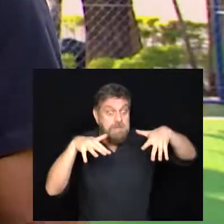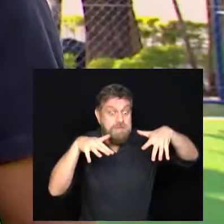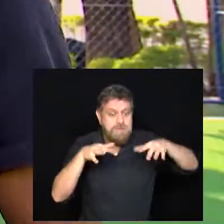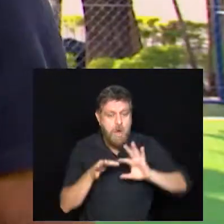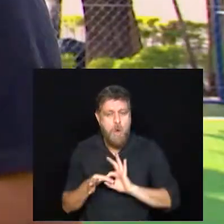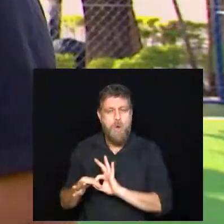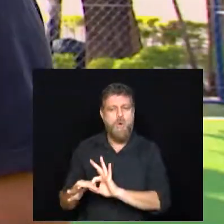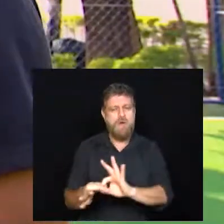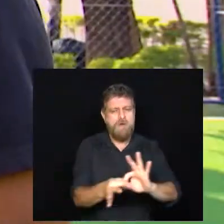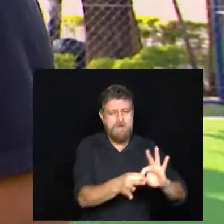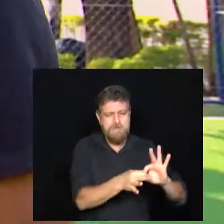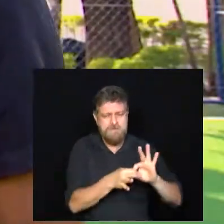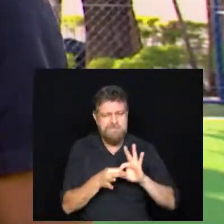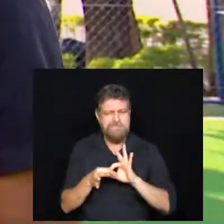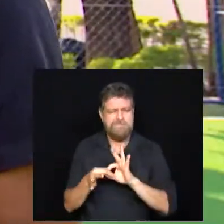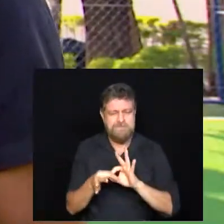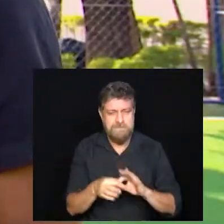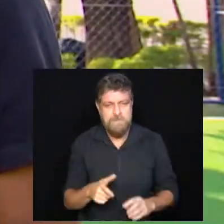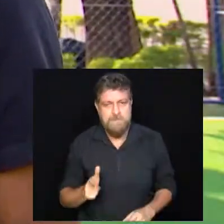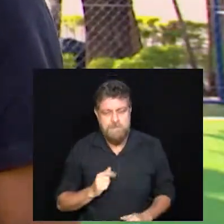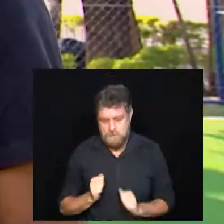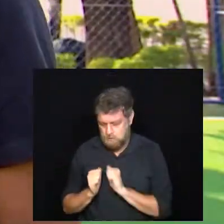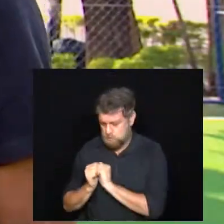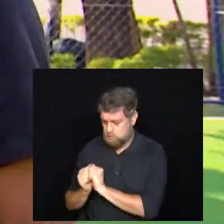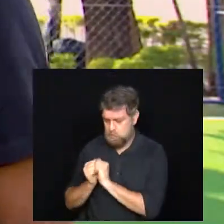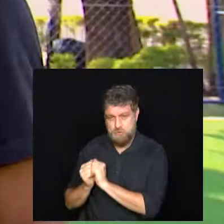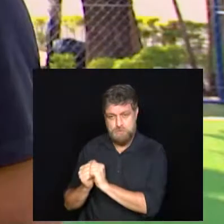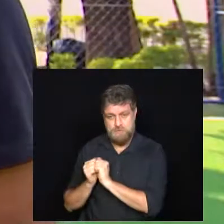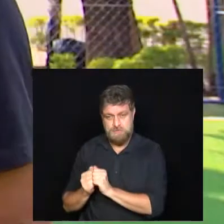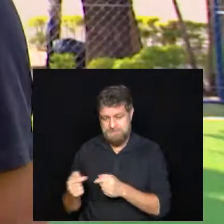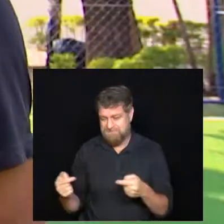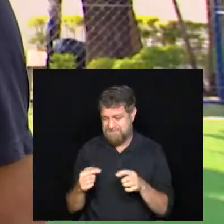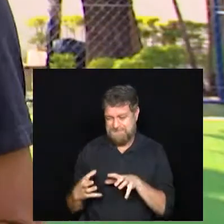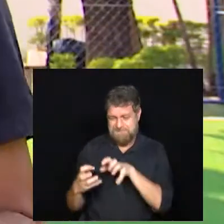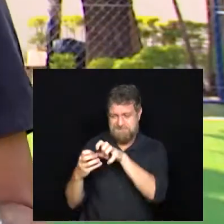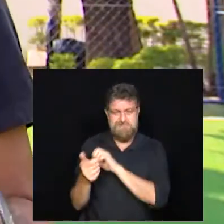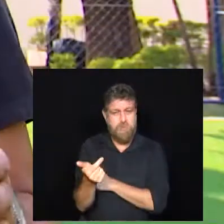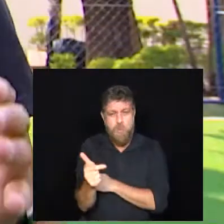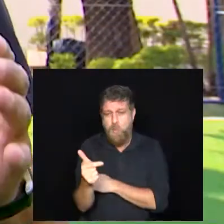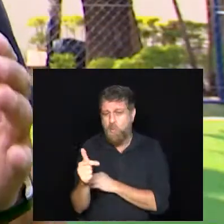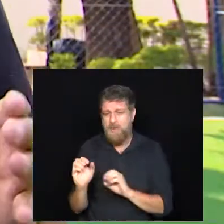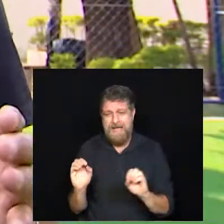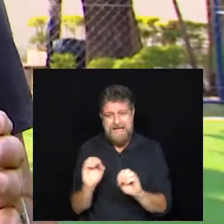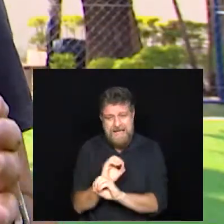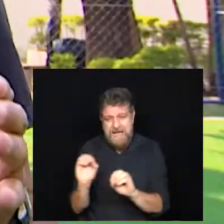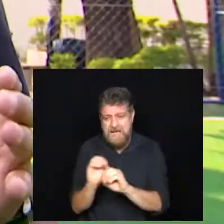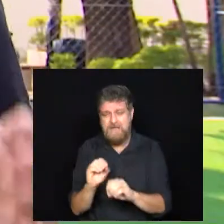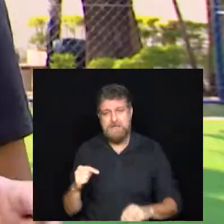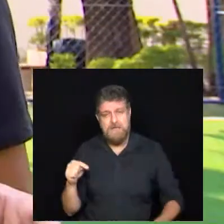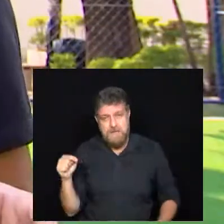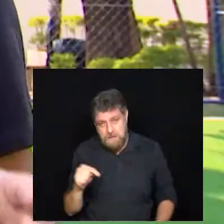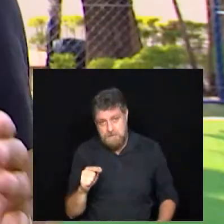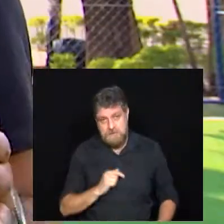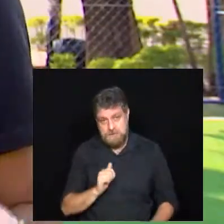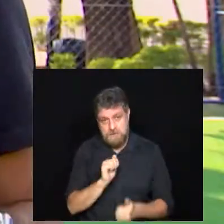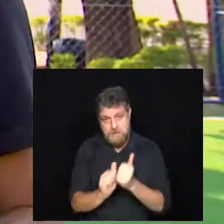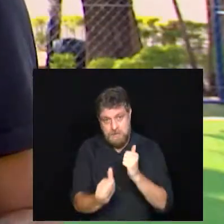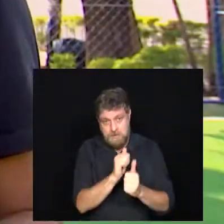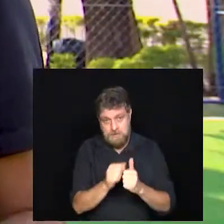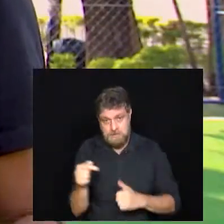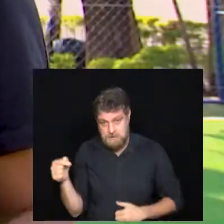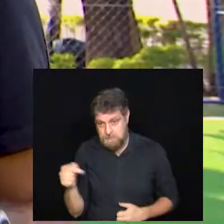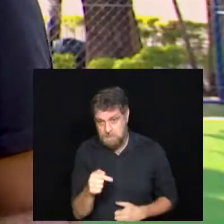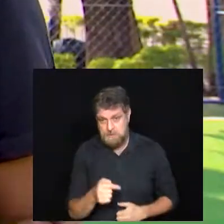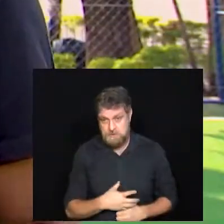unido, todo mundo um junto com o outro, sem rivalidade nenhuma, mas pela questão do esporte, do Fut